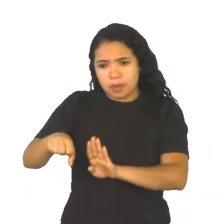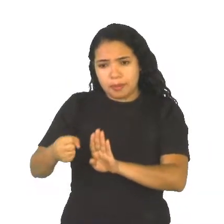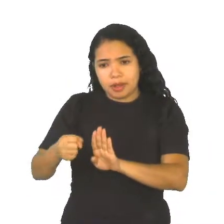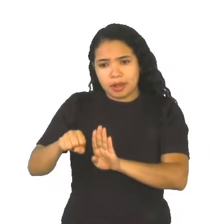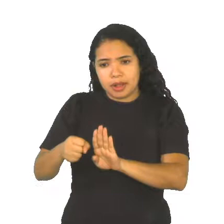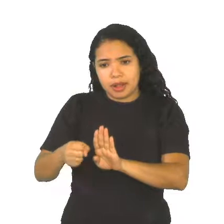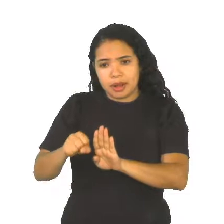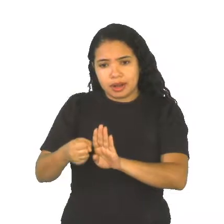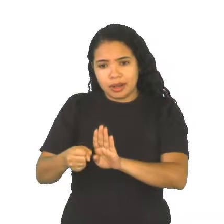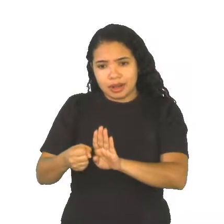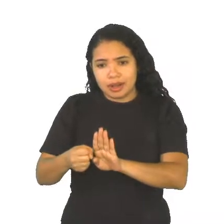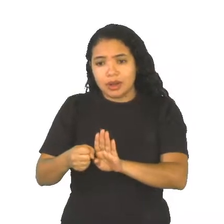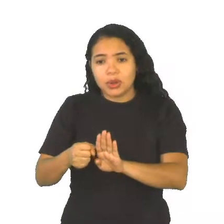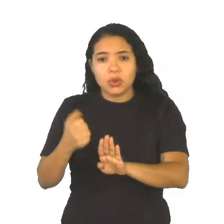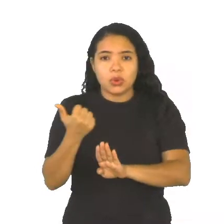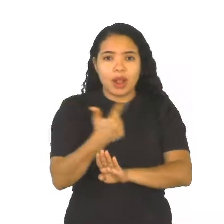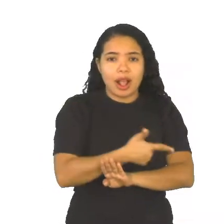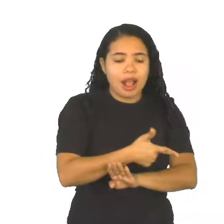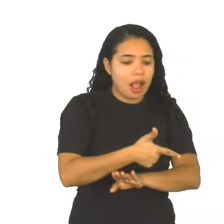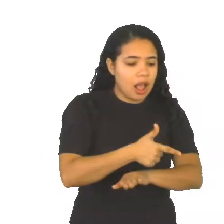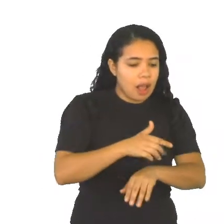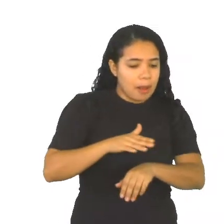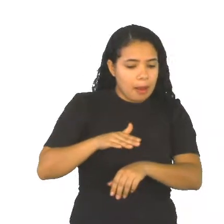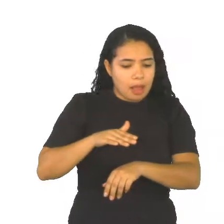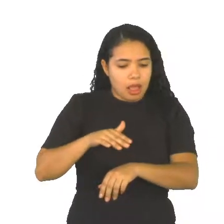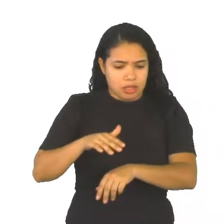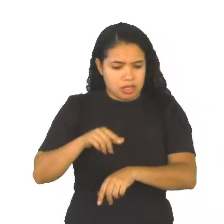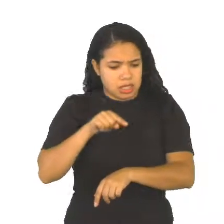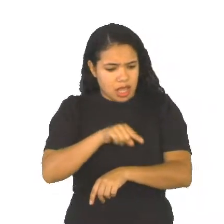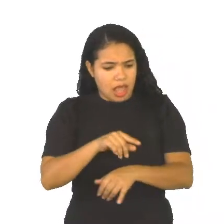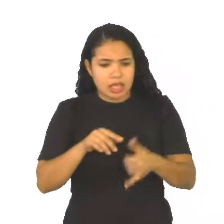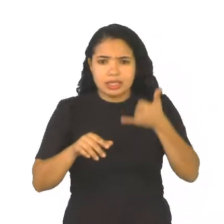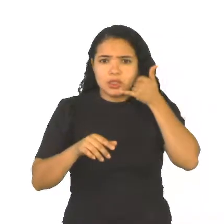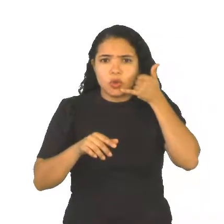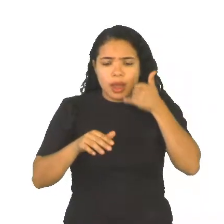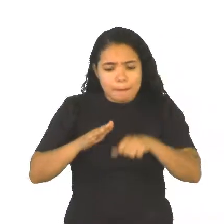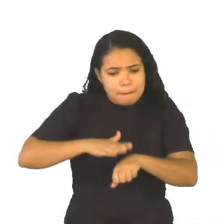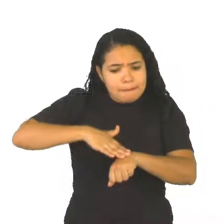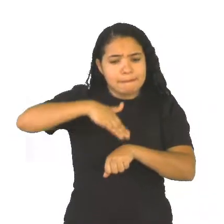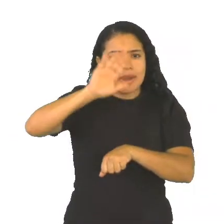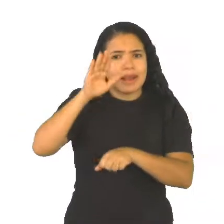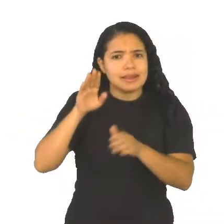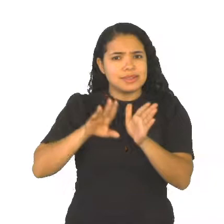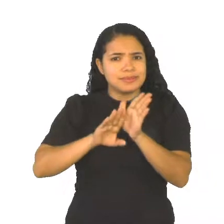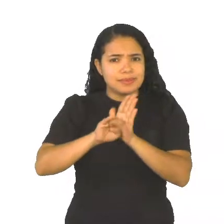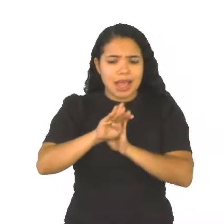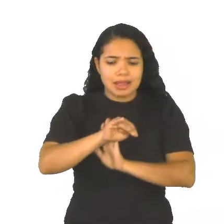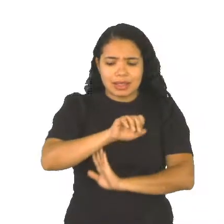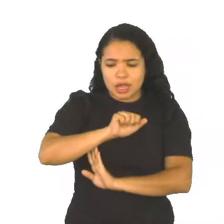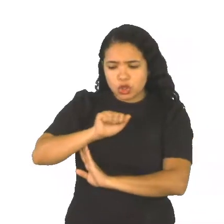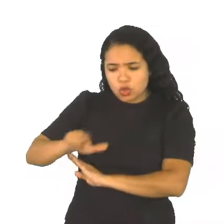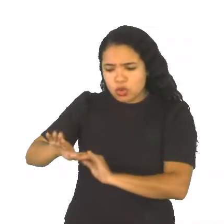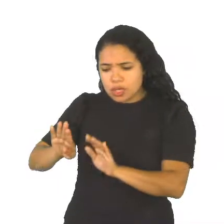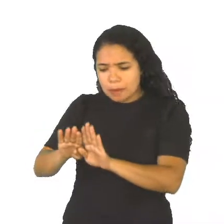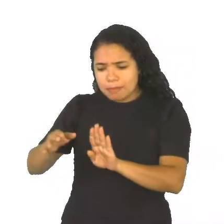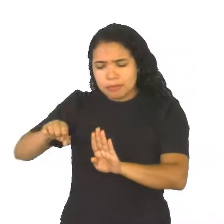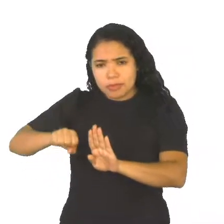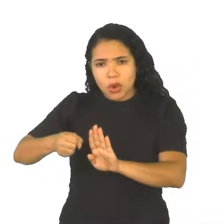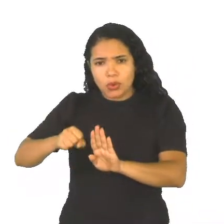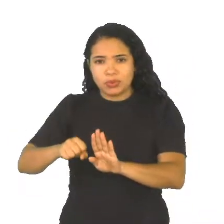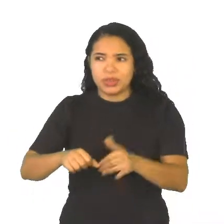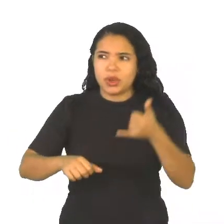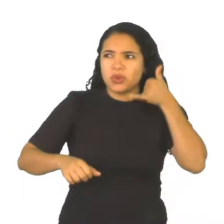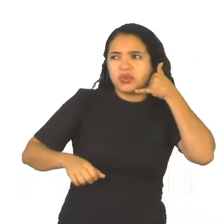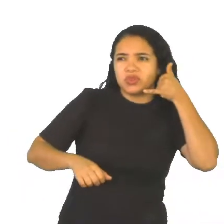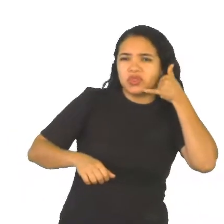Adivinha? O aparelho celular. Vocês acreditam nisso? Que o aparelho celular que a gente pega, bota no ouvido, bota na mão, a